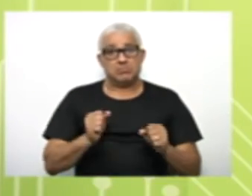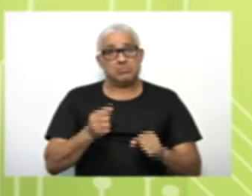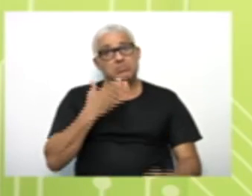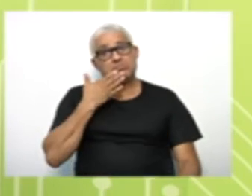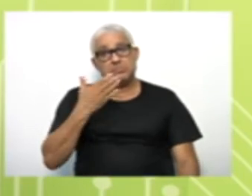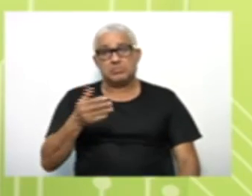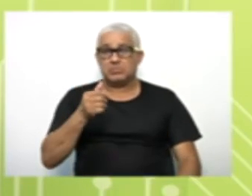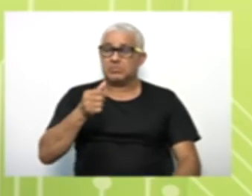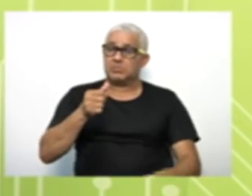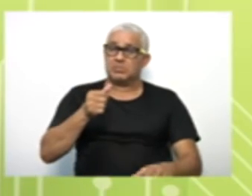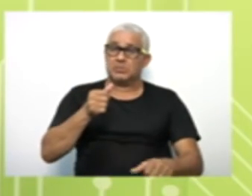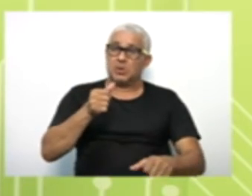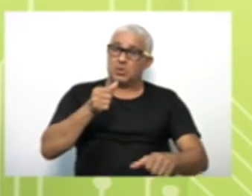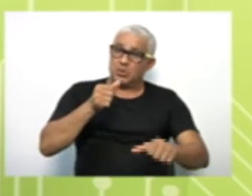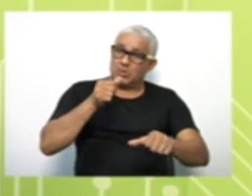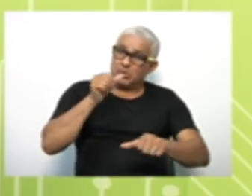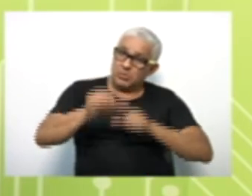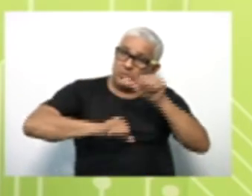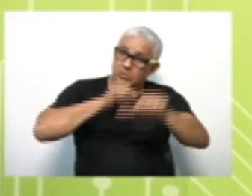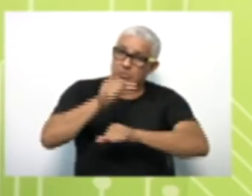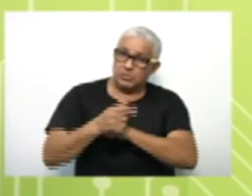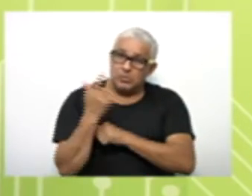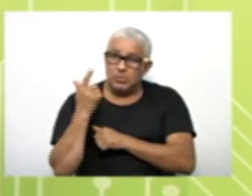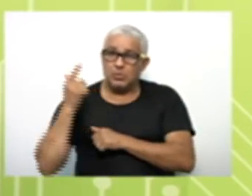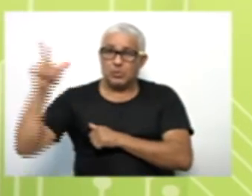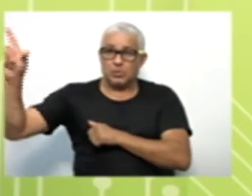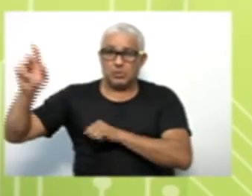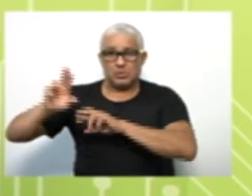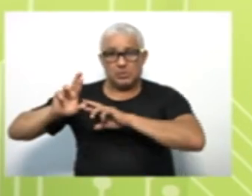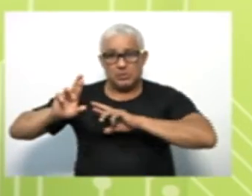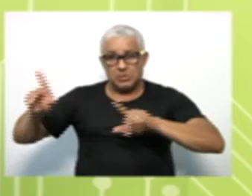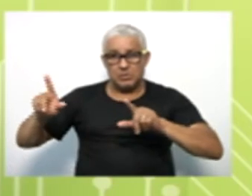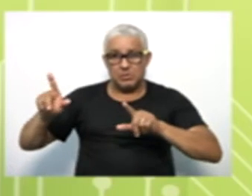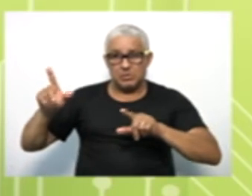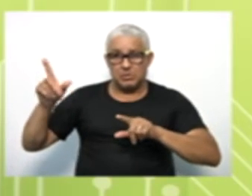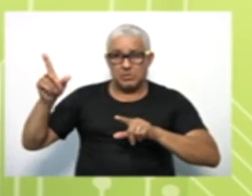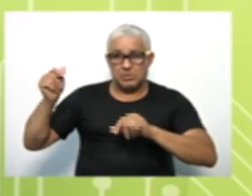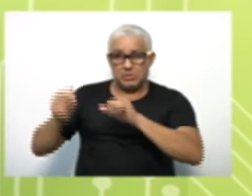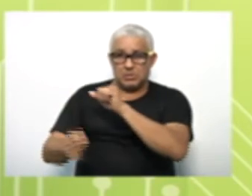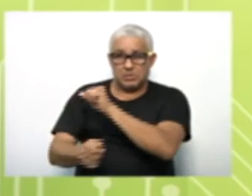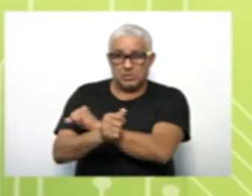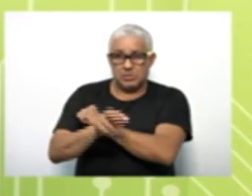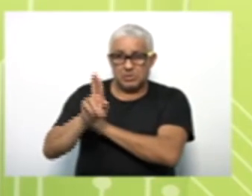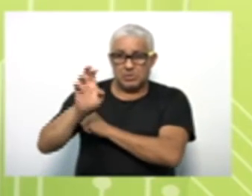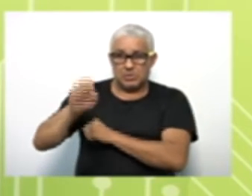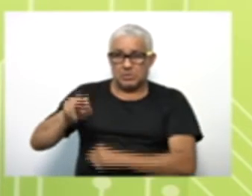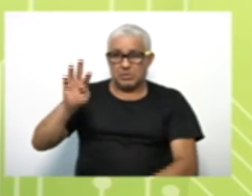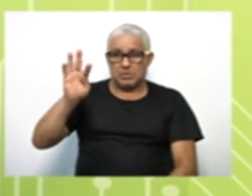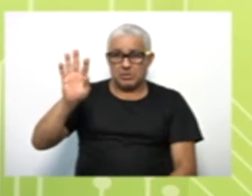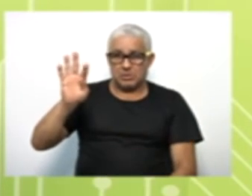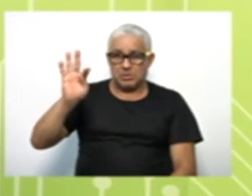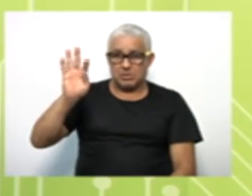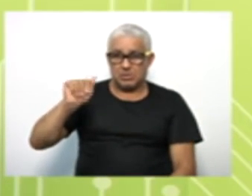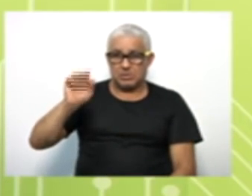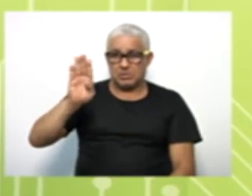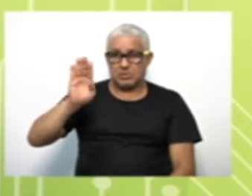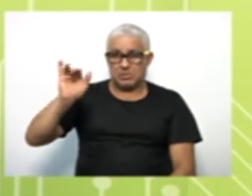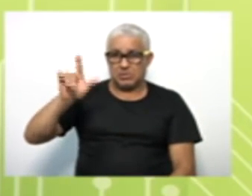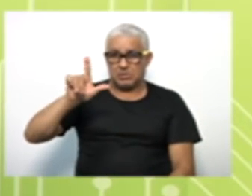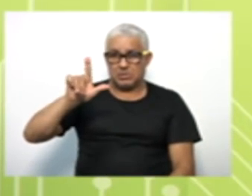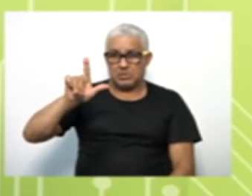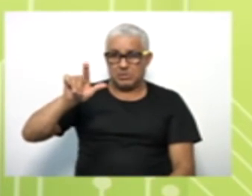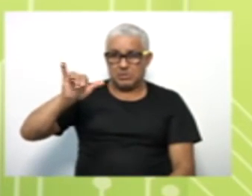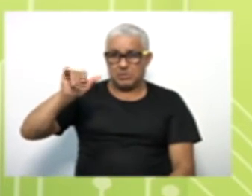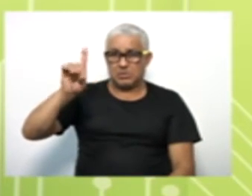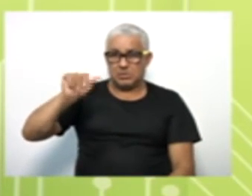a transferência desse produto para um outro de aplicação, onde a rentabilidade dele é maior. E aí você consegue